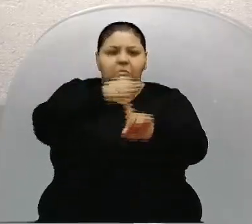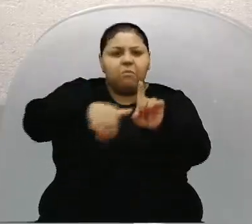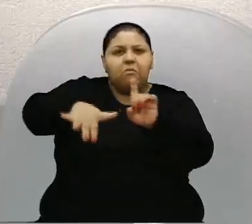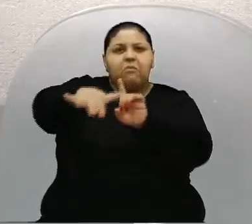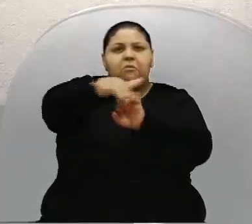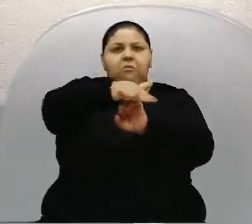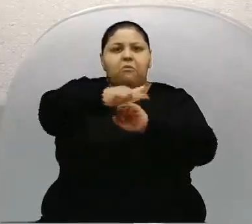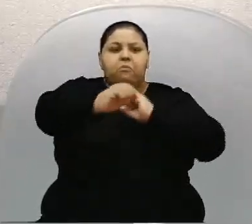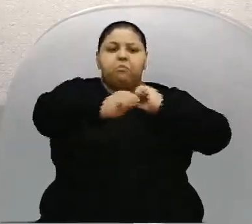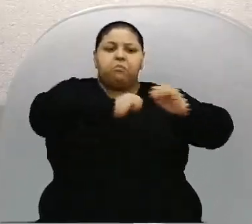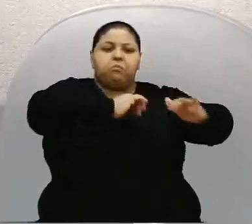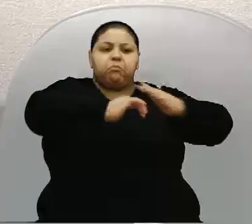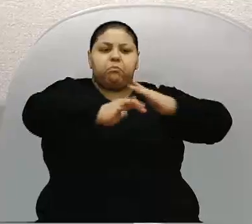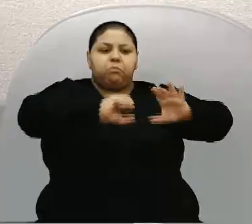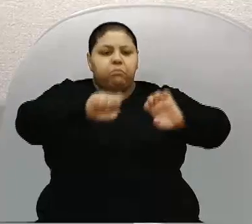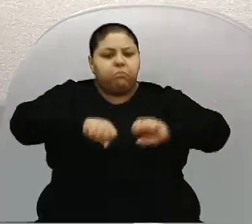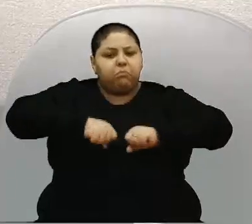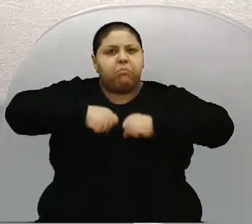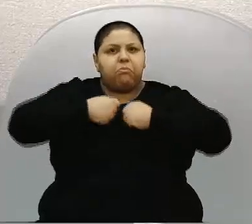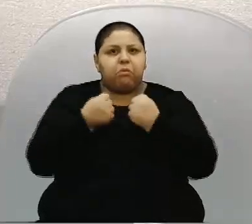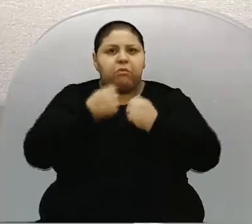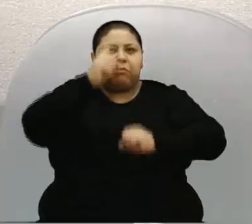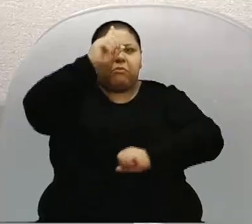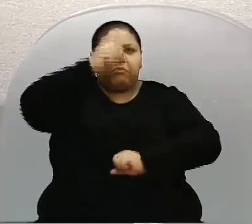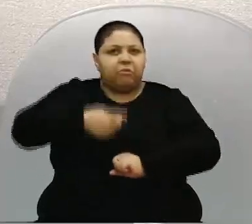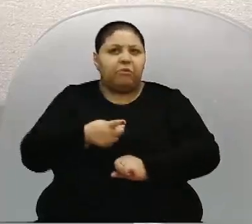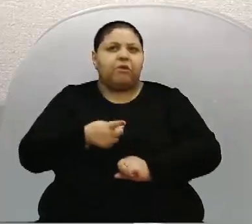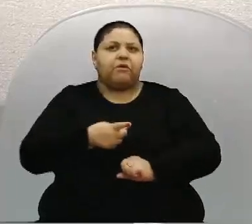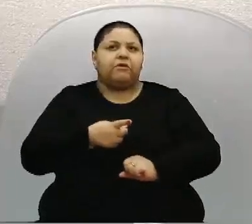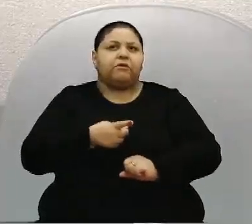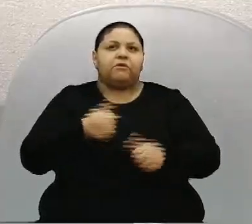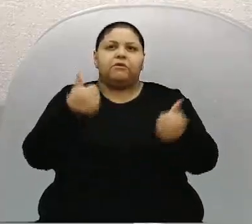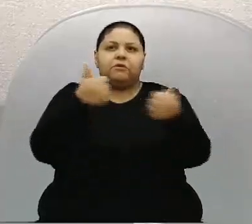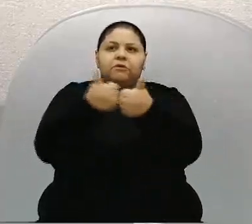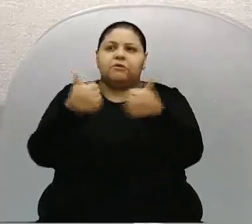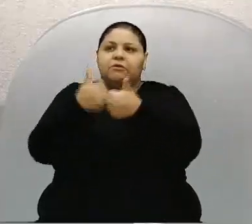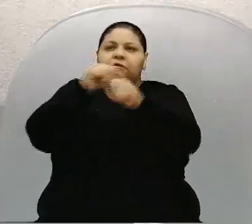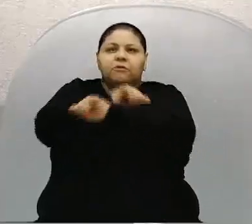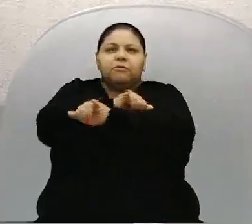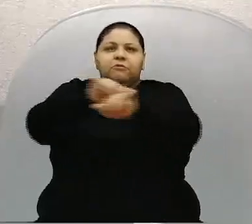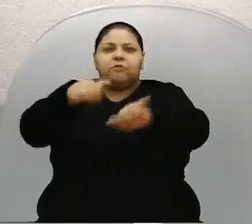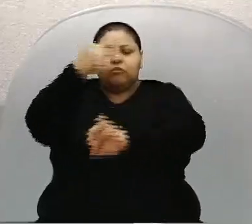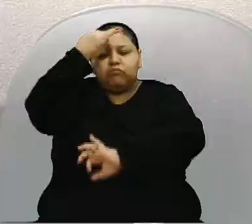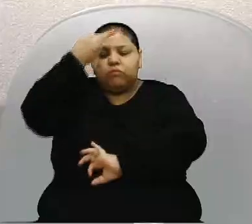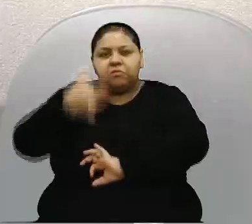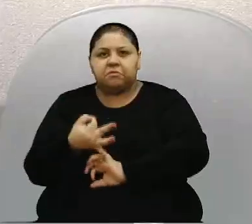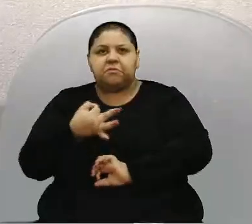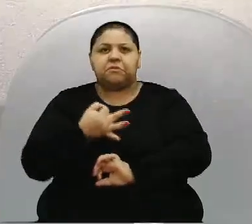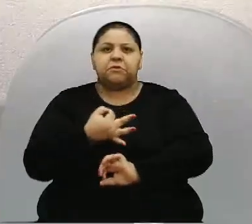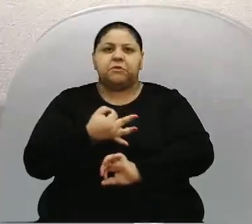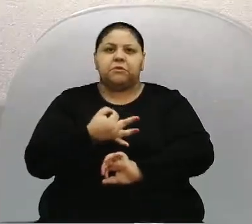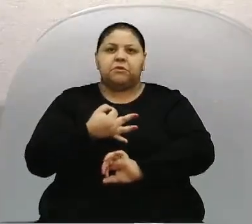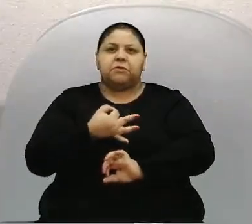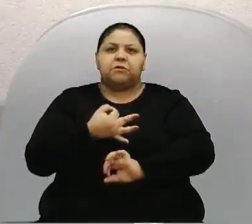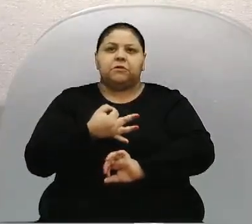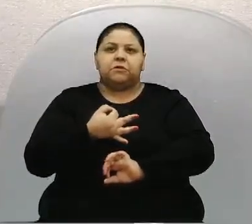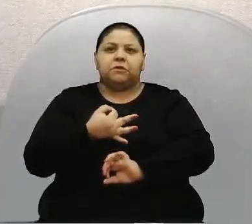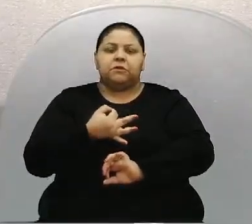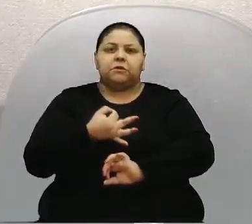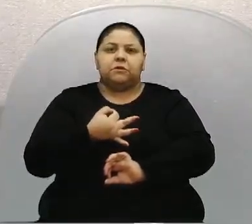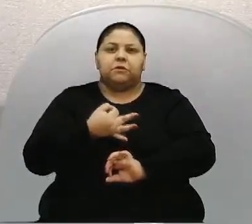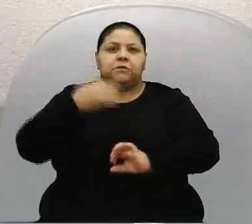civil se mobilize em defesa dos seus direitos, através de campanhas de conscientização, pressão sobre os